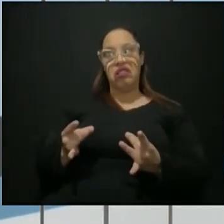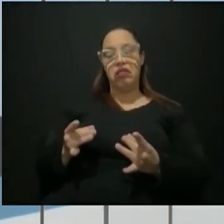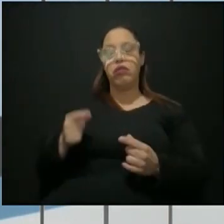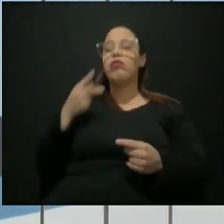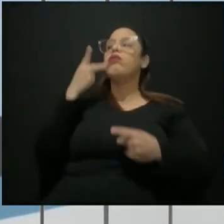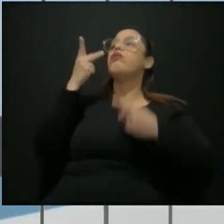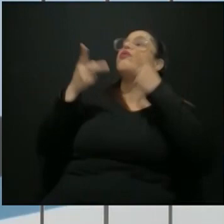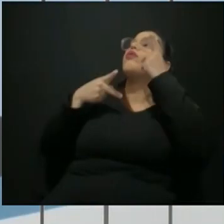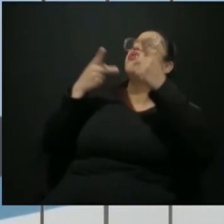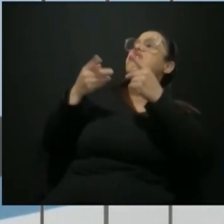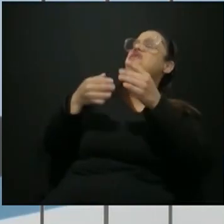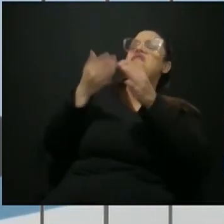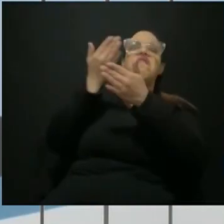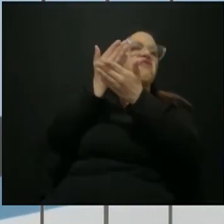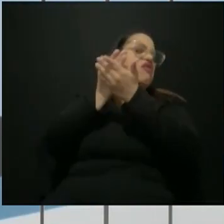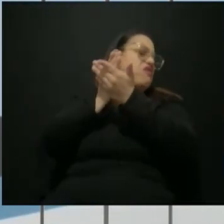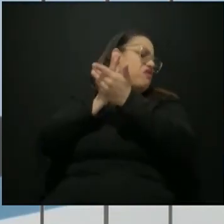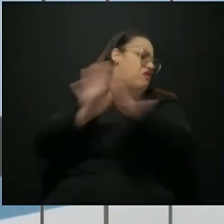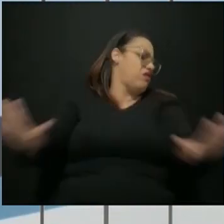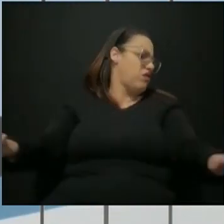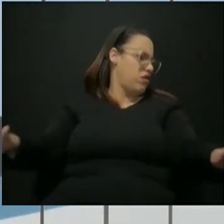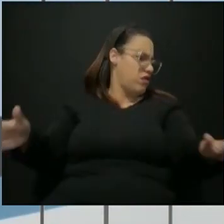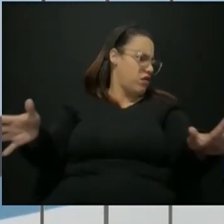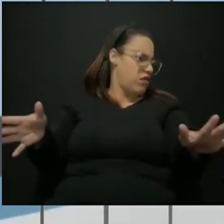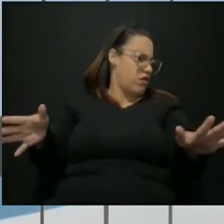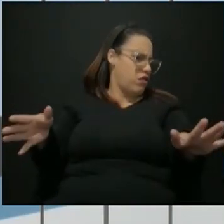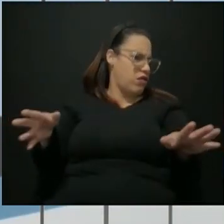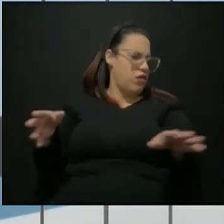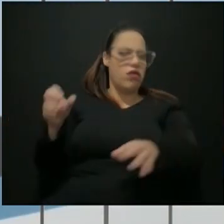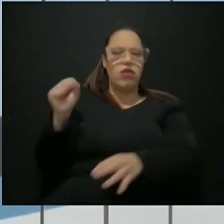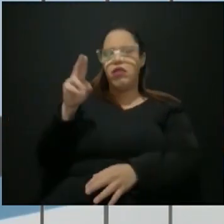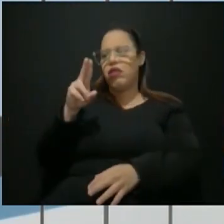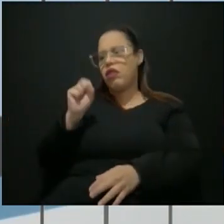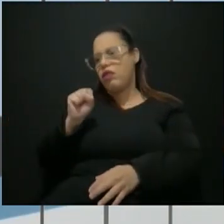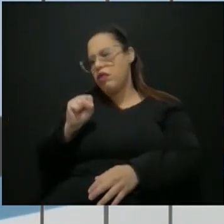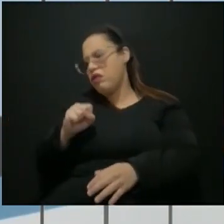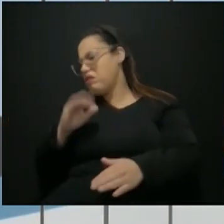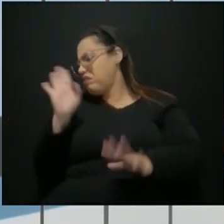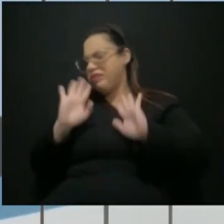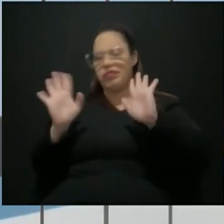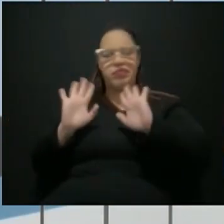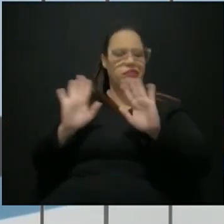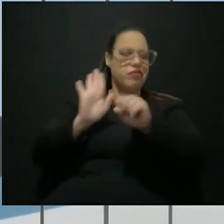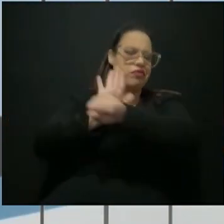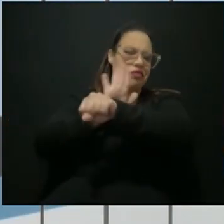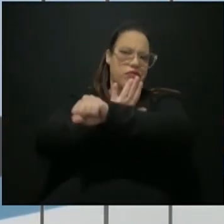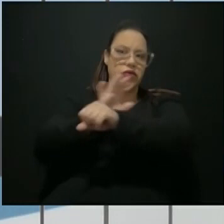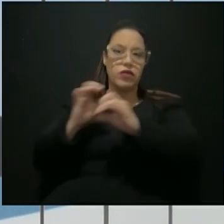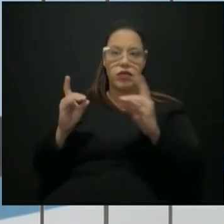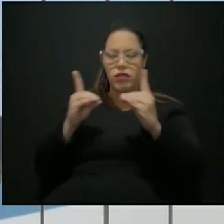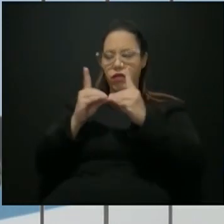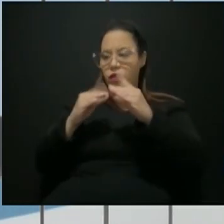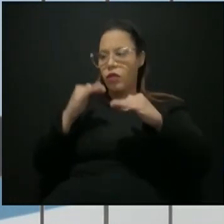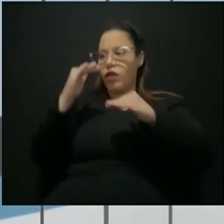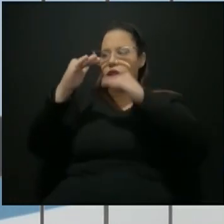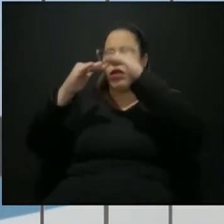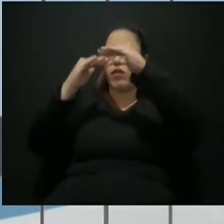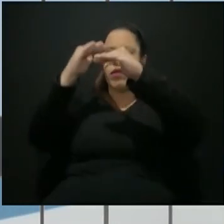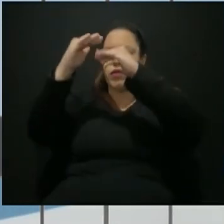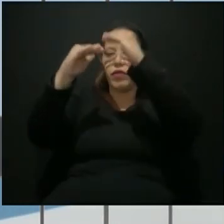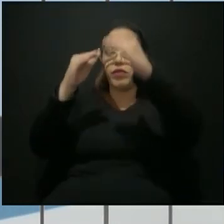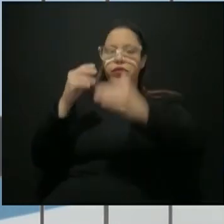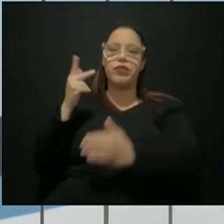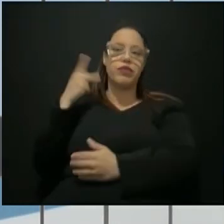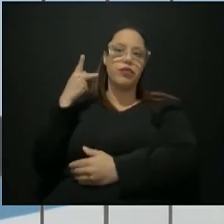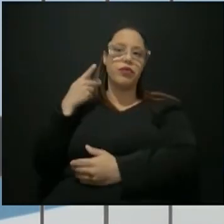a universalidade do Sistema Único de Saúde, Sistema Único de Assistência, mas para a gente avançar em determinadas políticas, é preciso reconhecer que